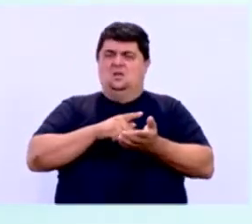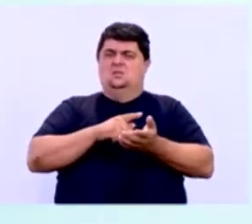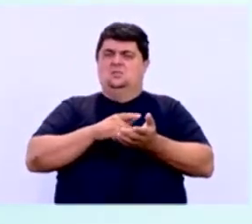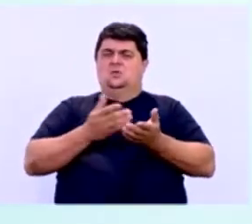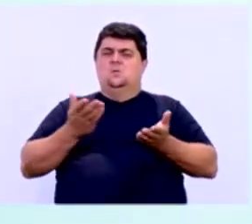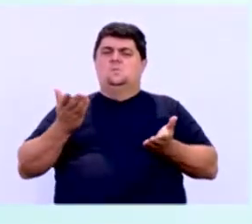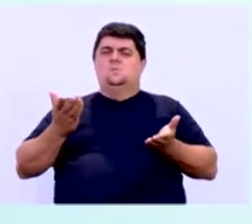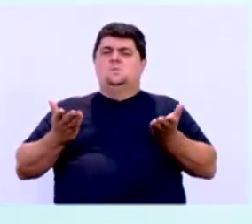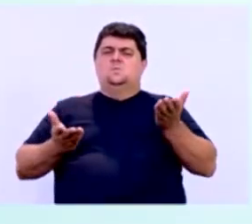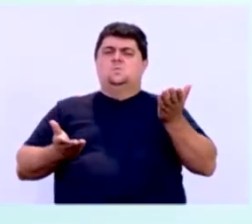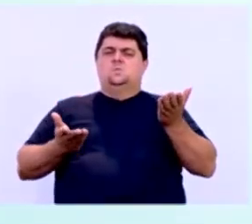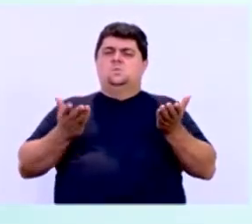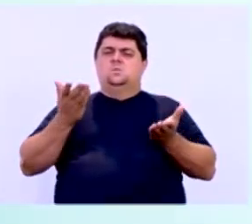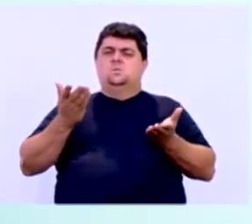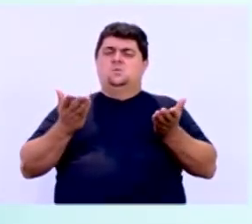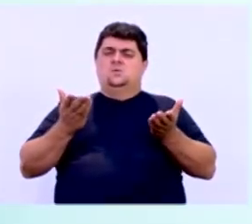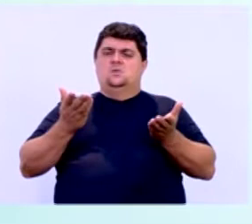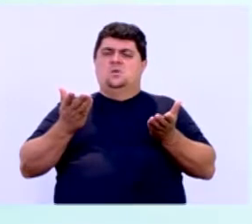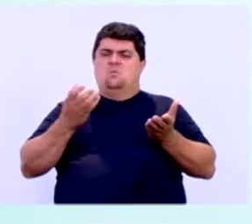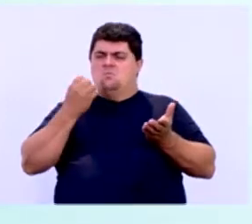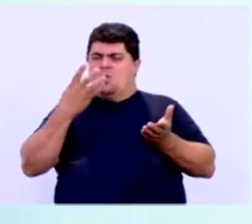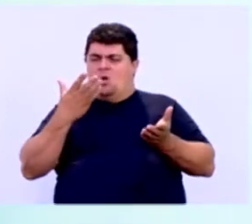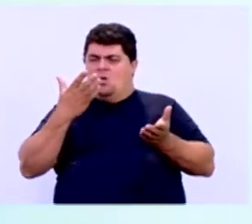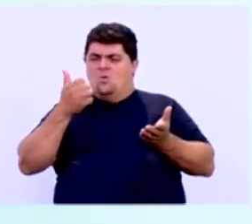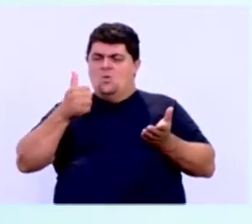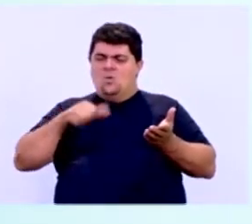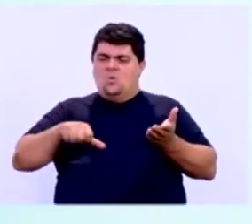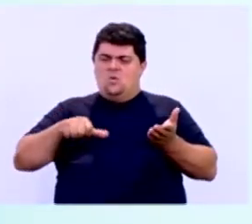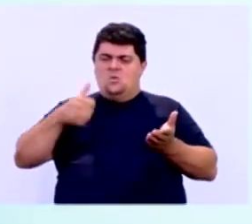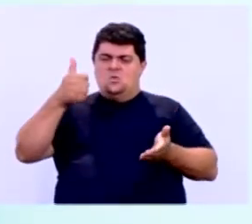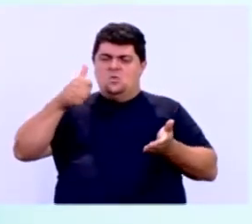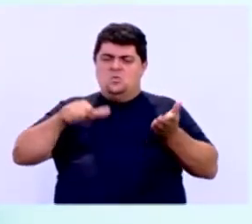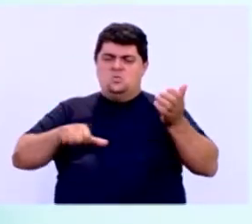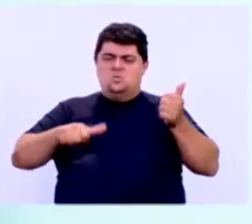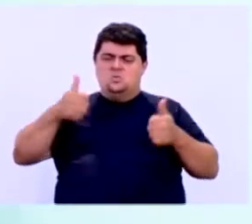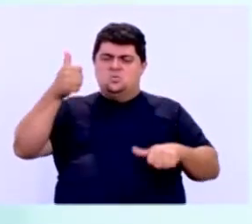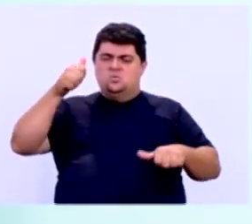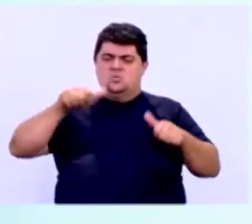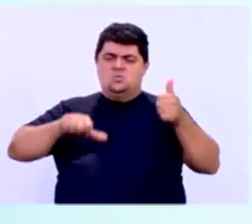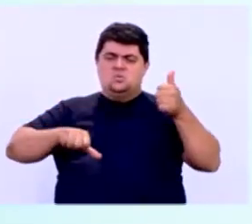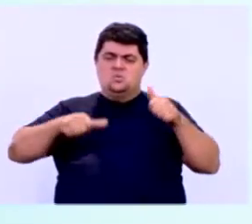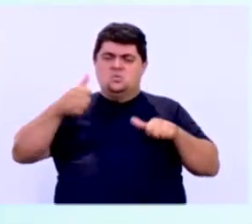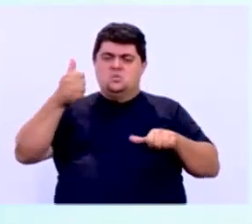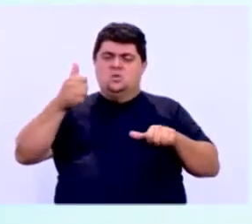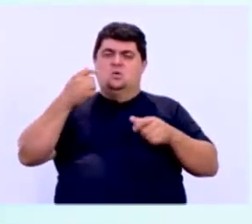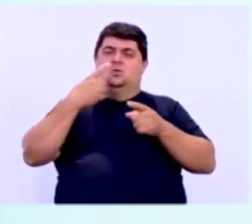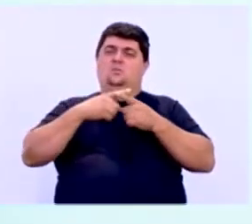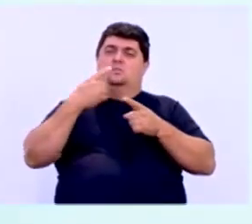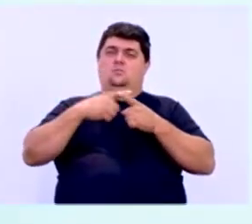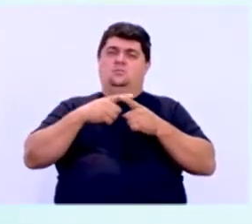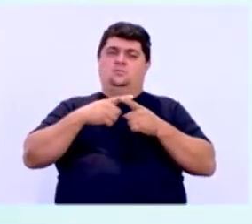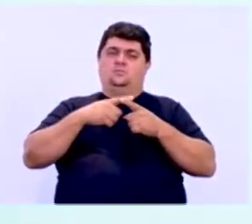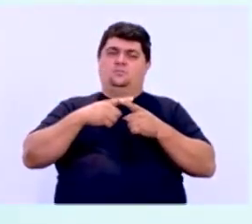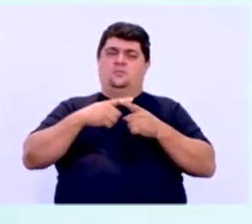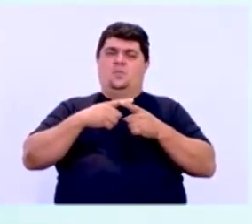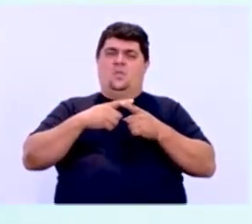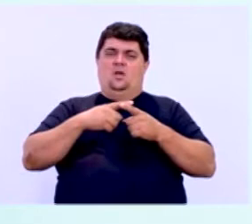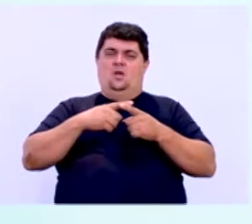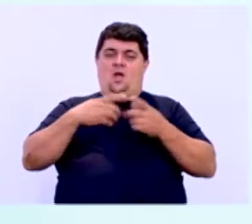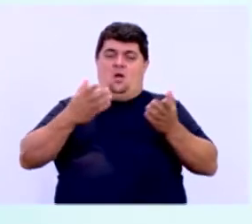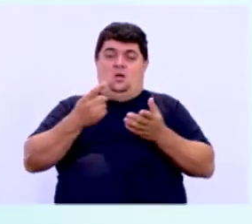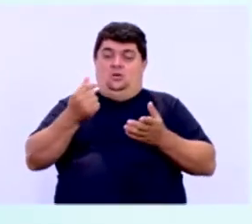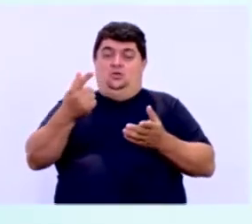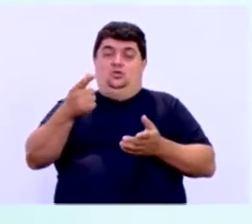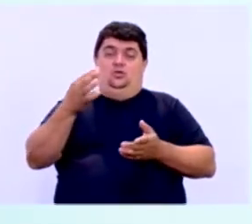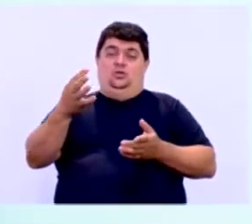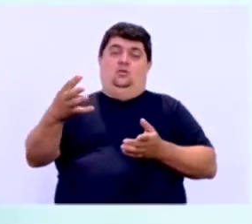as vantagens e as desvantagens, né, desse financiamento. Porque, num primeiro momento, parece